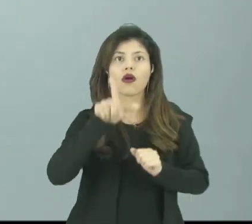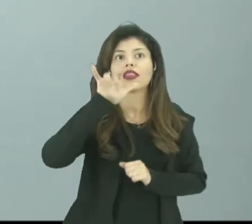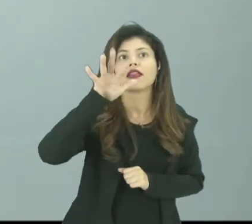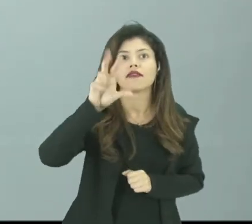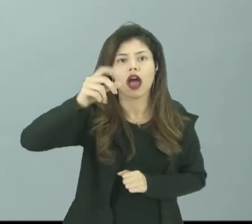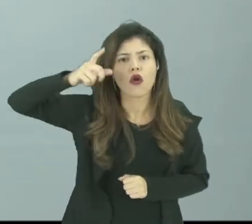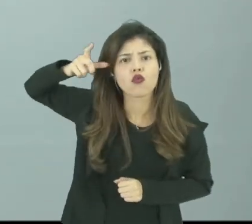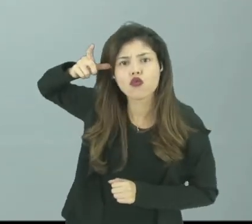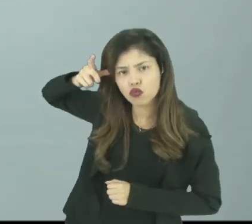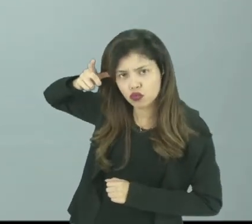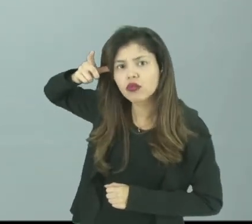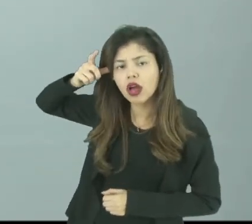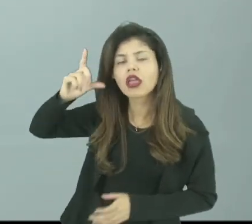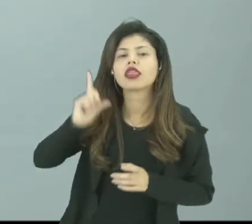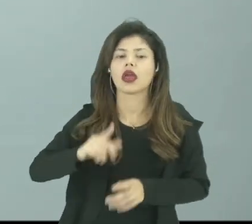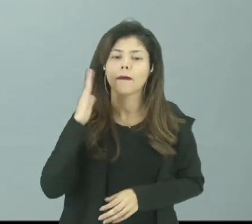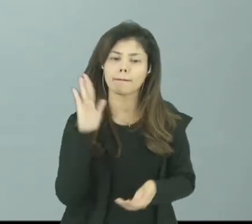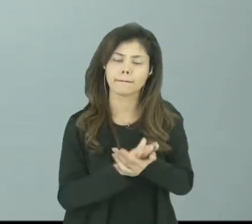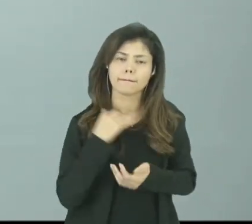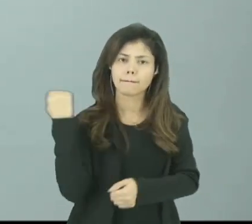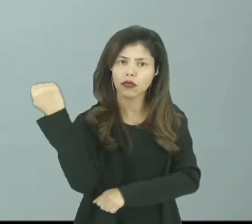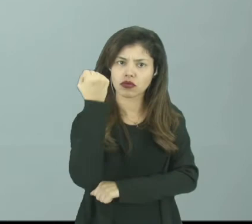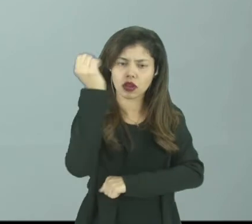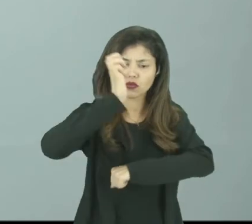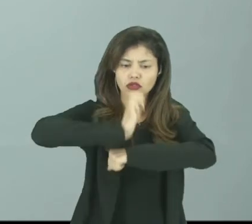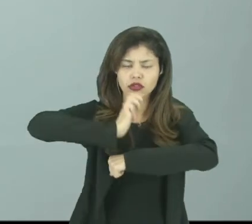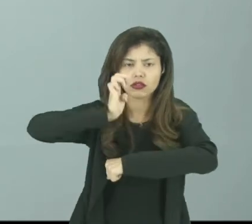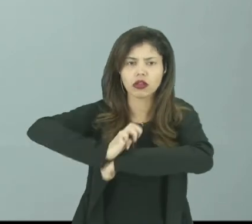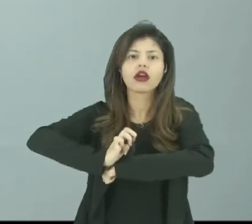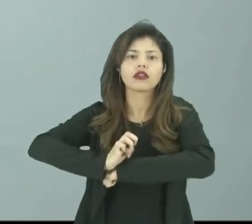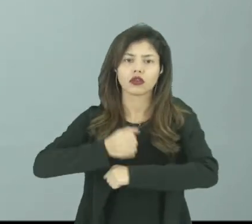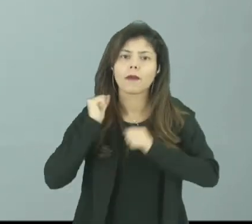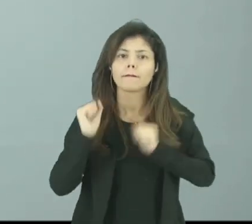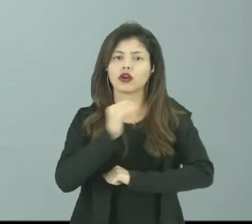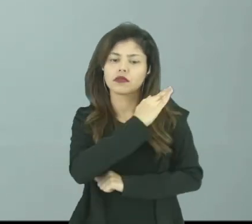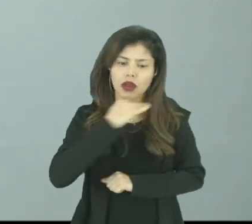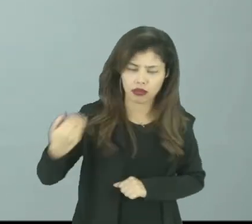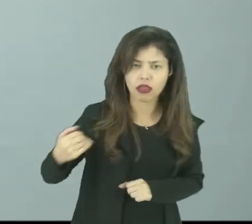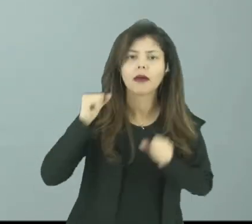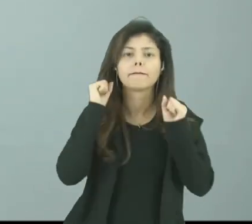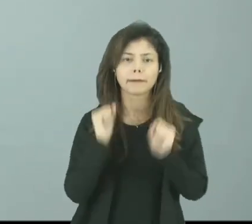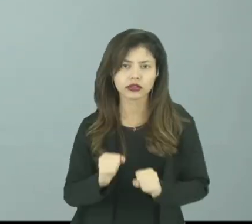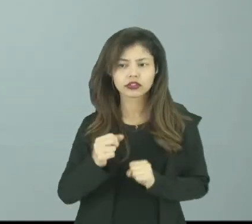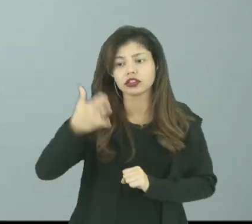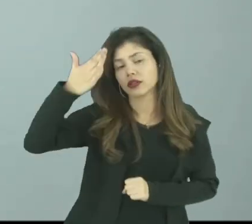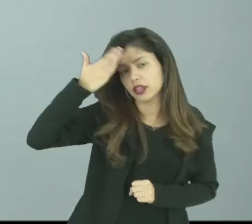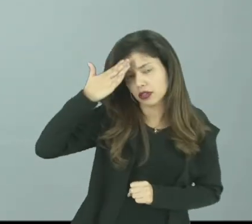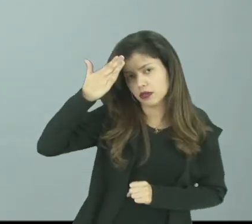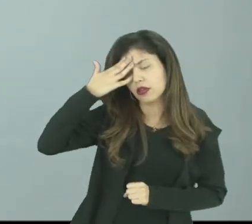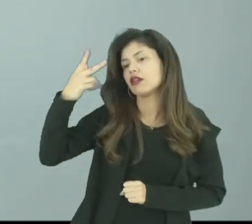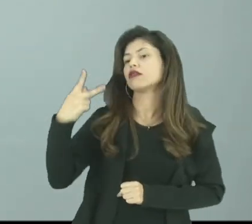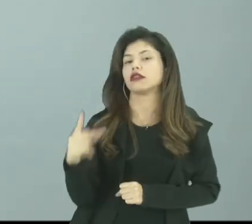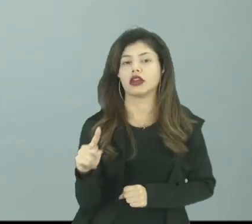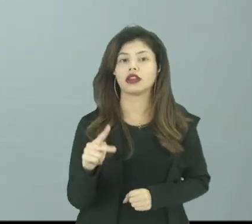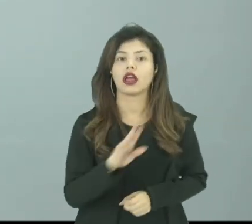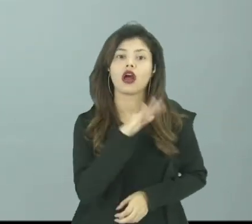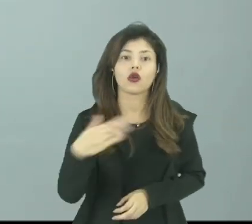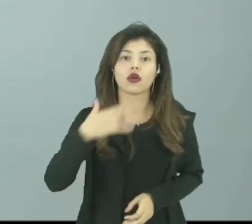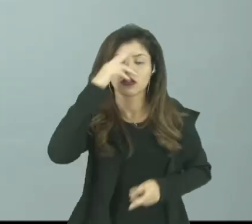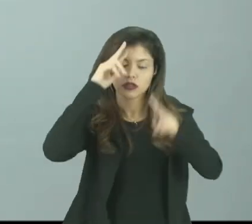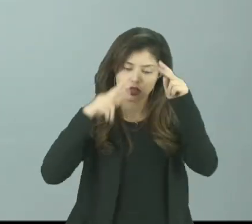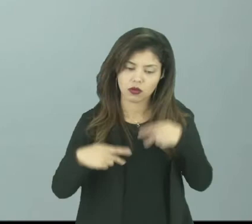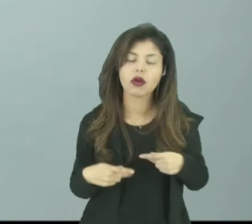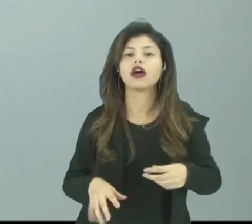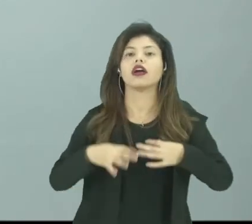Leviatã tem todo o poder. Ele tem o poder da vida, ele pode tirar a vida, e na concepção dele, ele quer dizer que quando o homem veste